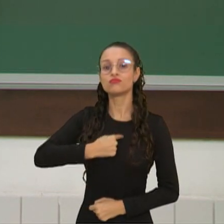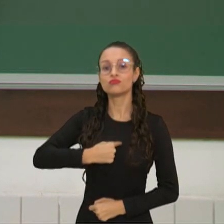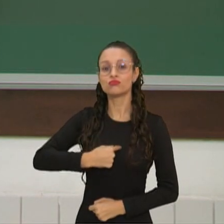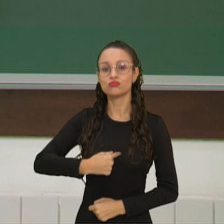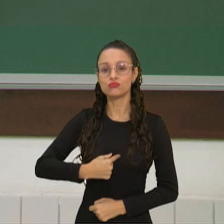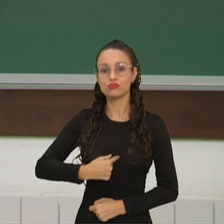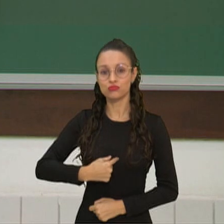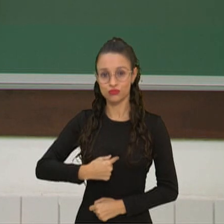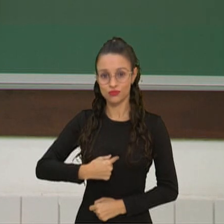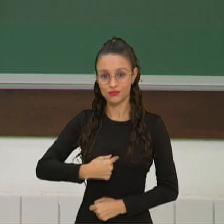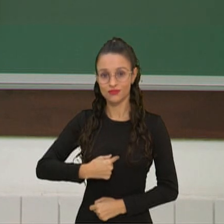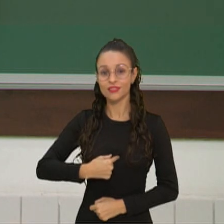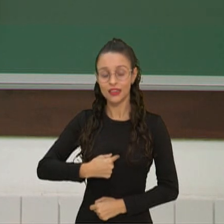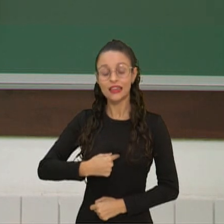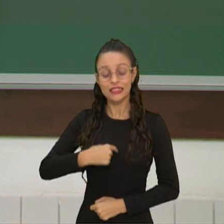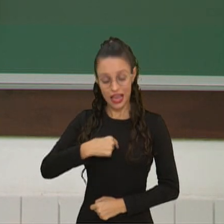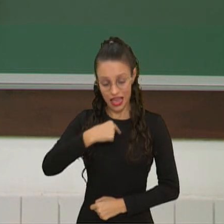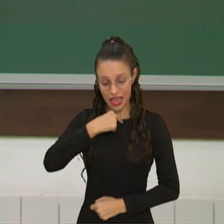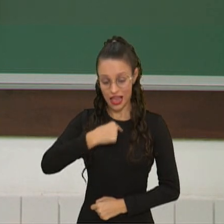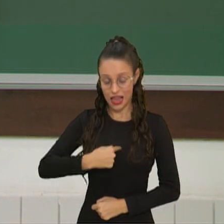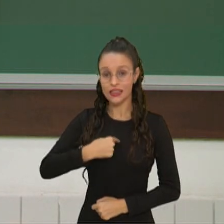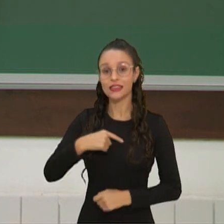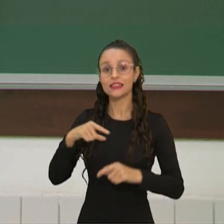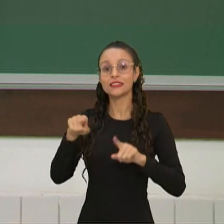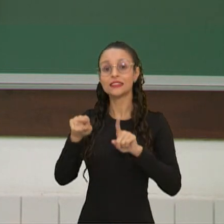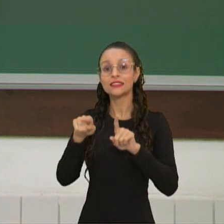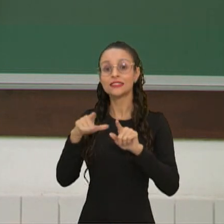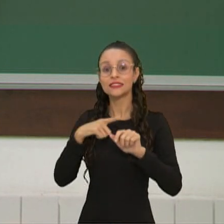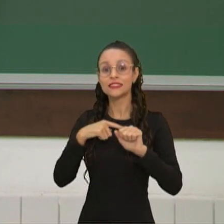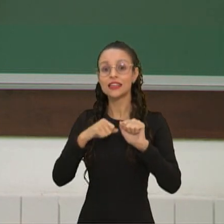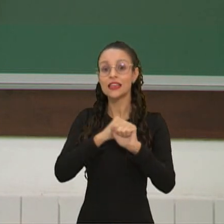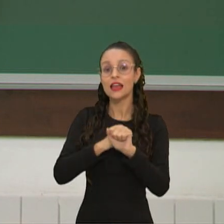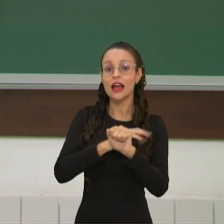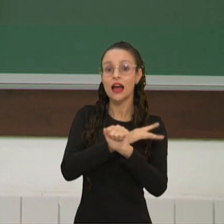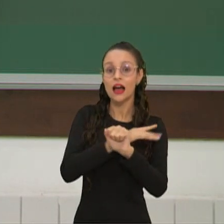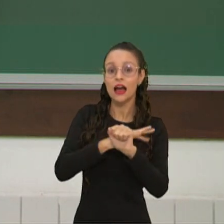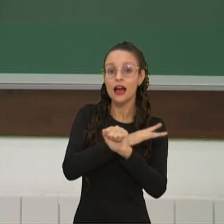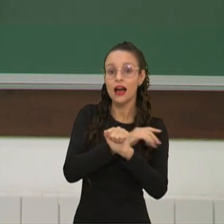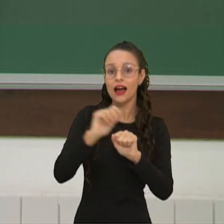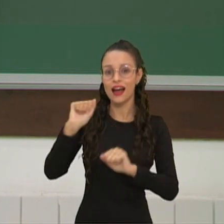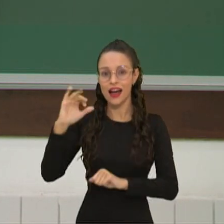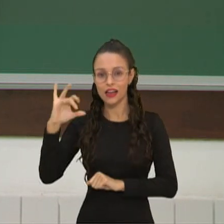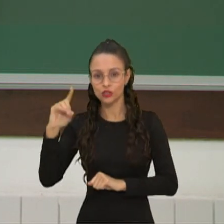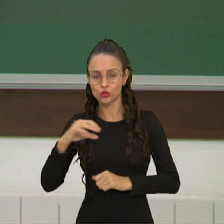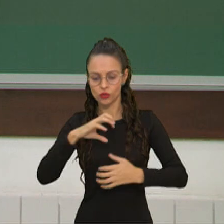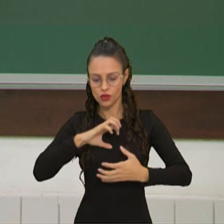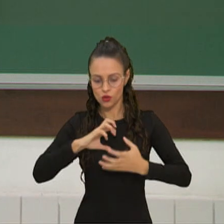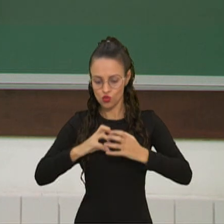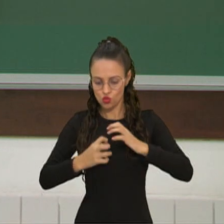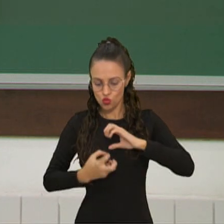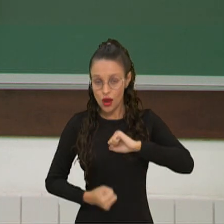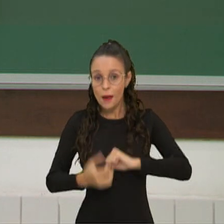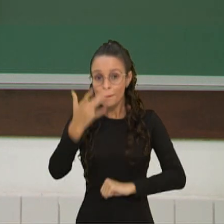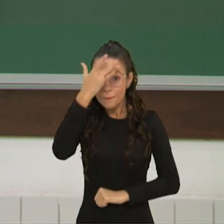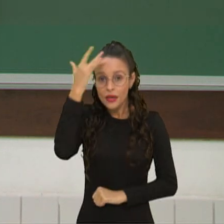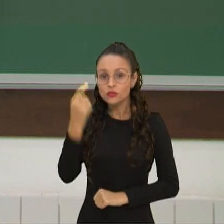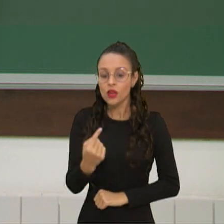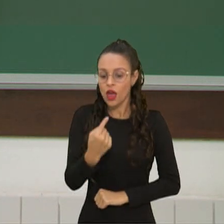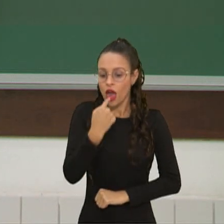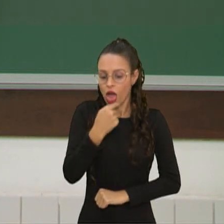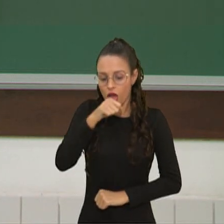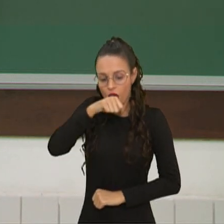o nosso estômago nós temos um ácido dentro do nosso estômago que digere os alimentos a pessoa ou induzir o vômito